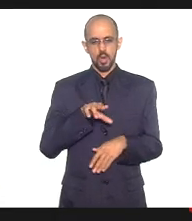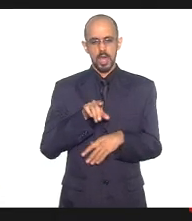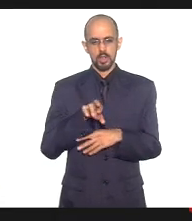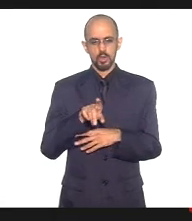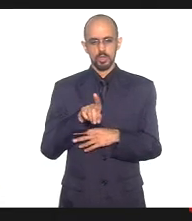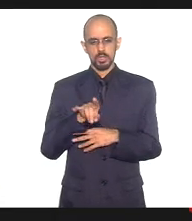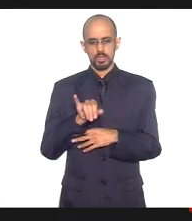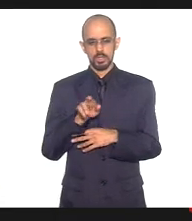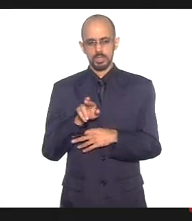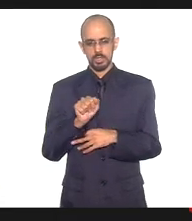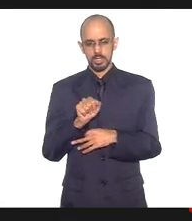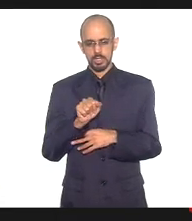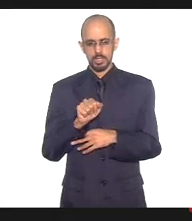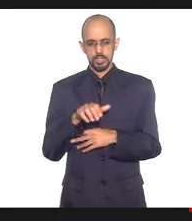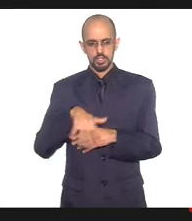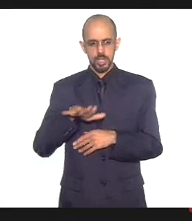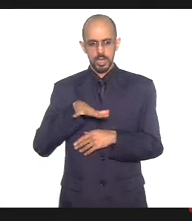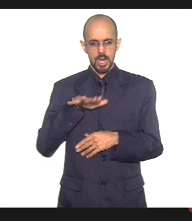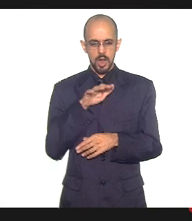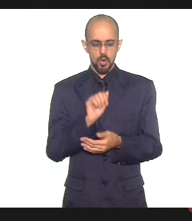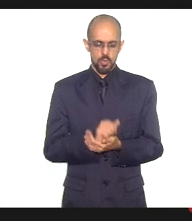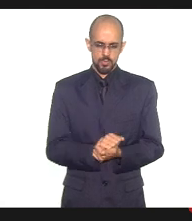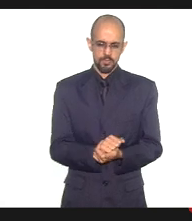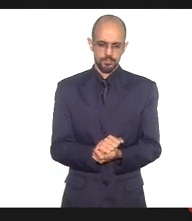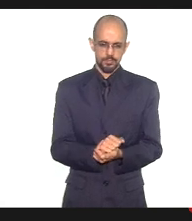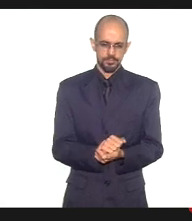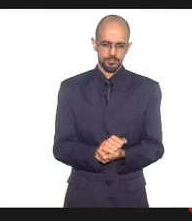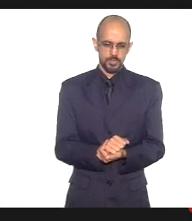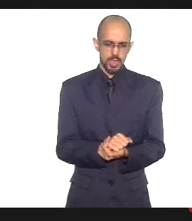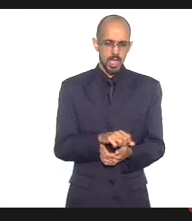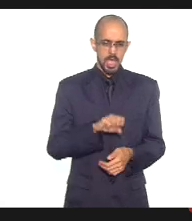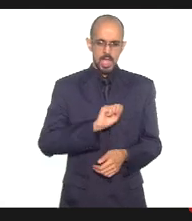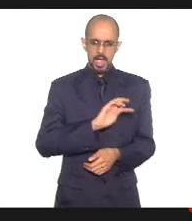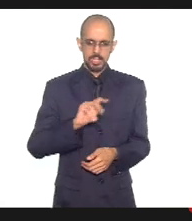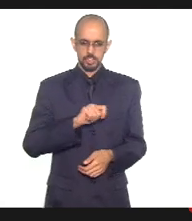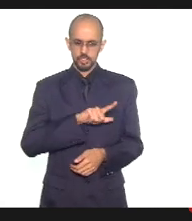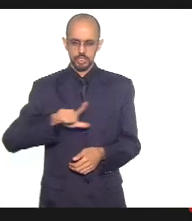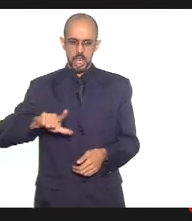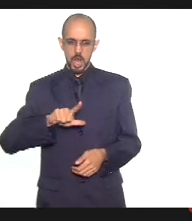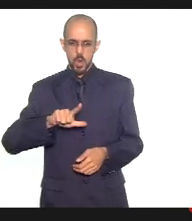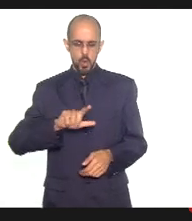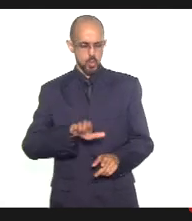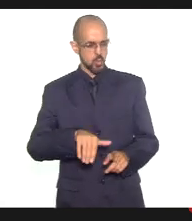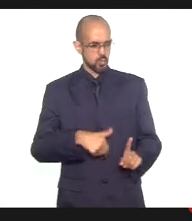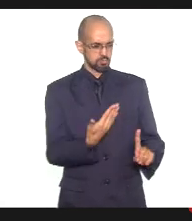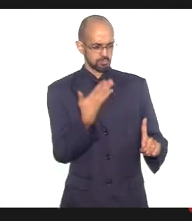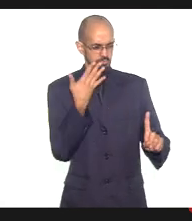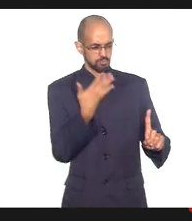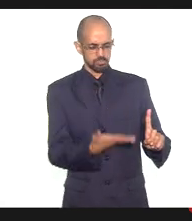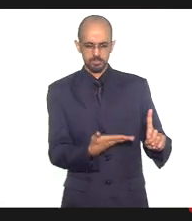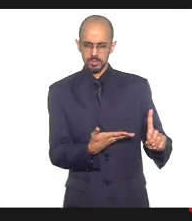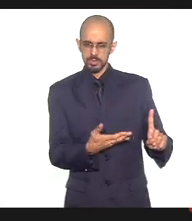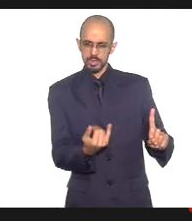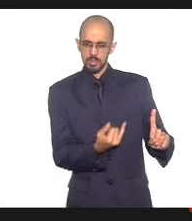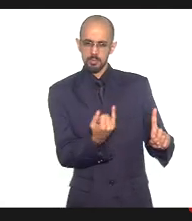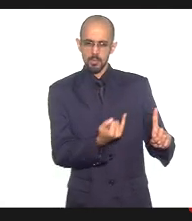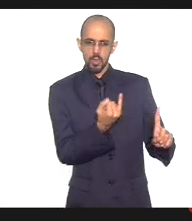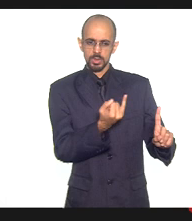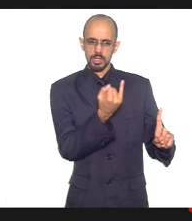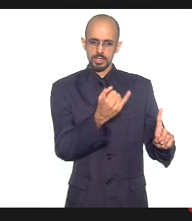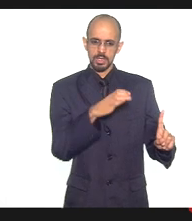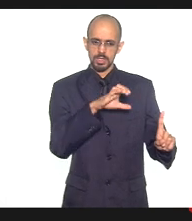empregados do setor de óleo e gás. A Shell reconhece a importância dessa Assembleia Legislativa para o Estado do Rio de